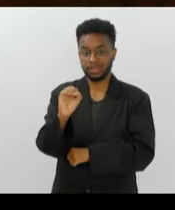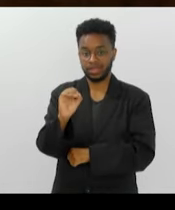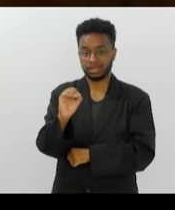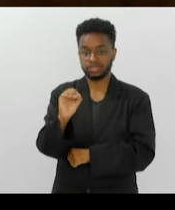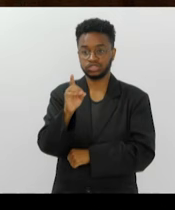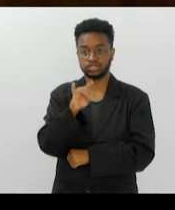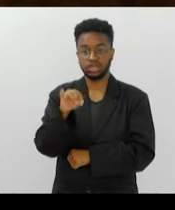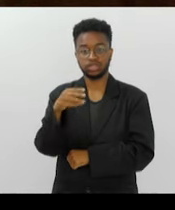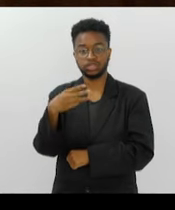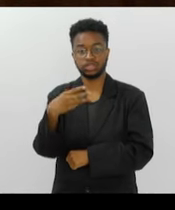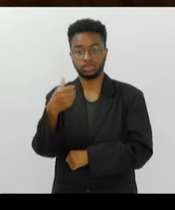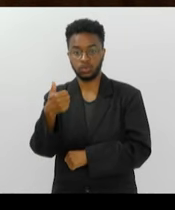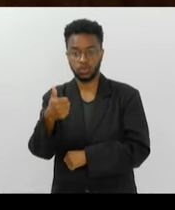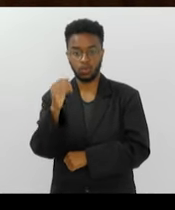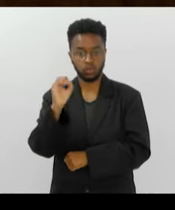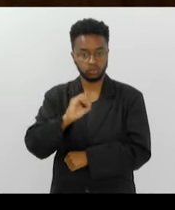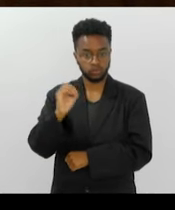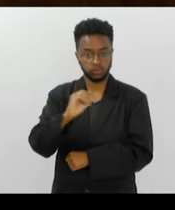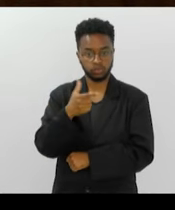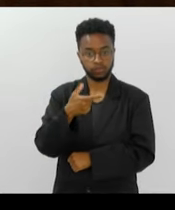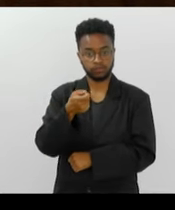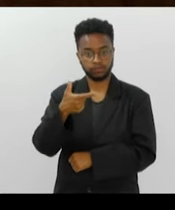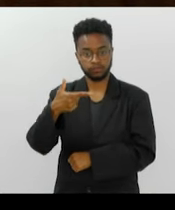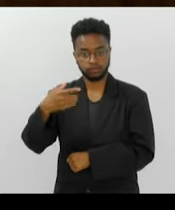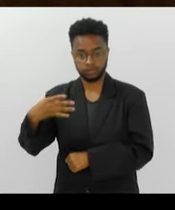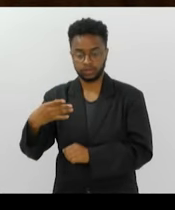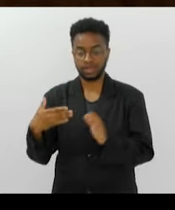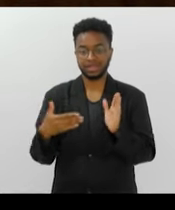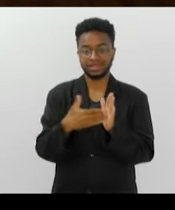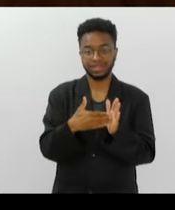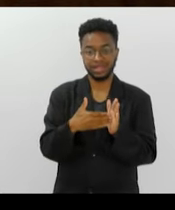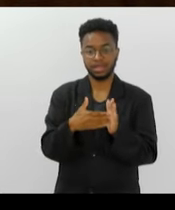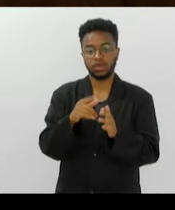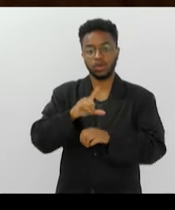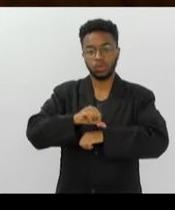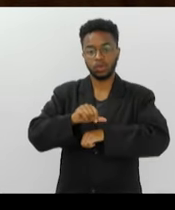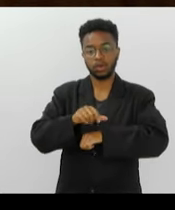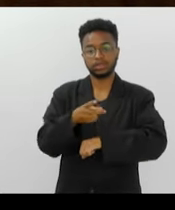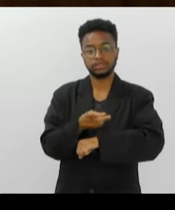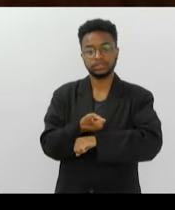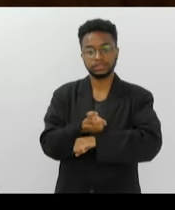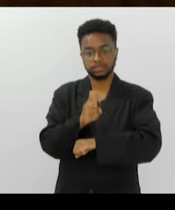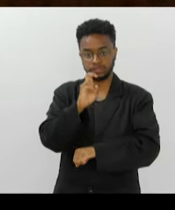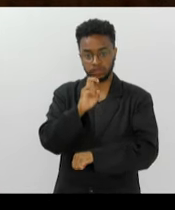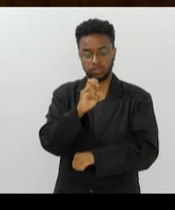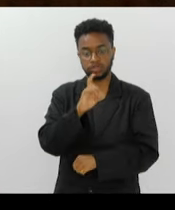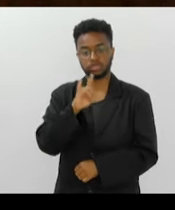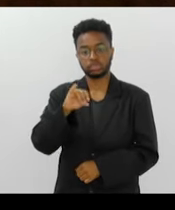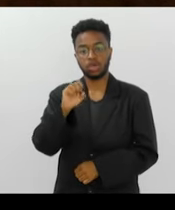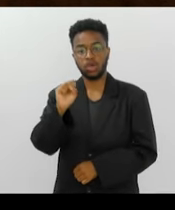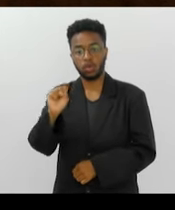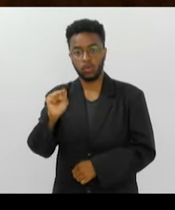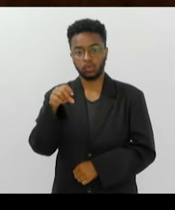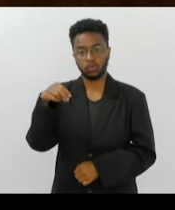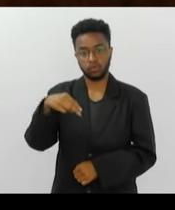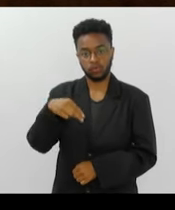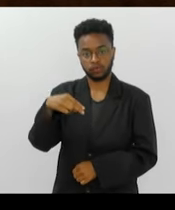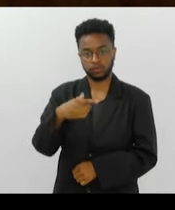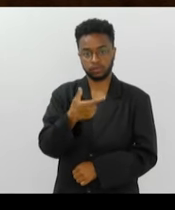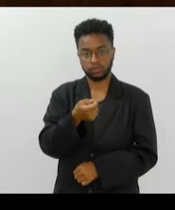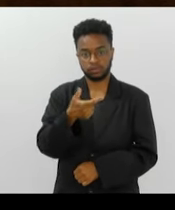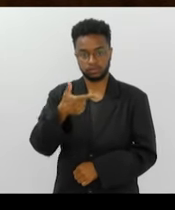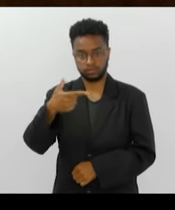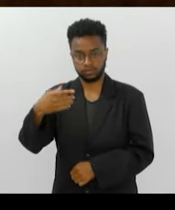31 de outubro de 24 até às 17 horas do dia 8 de novembro de